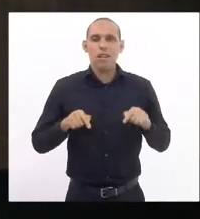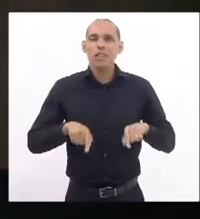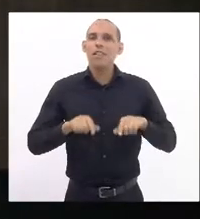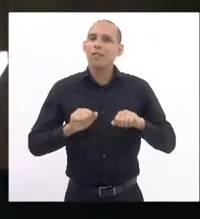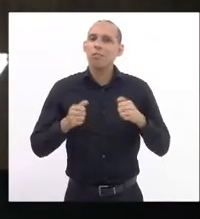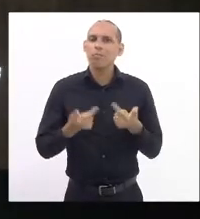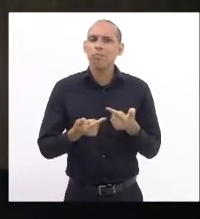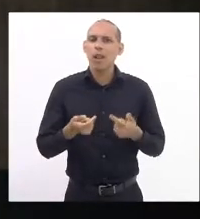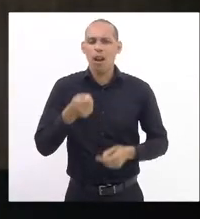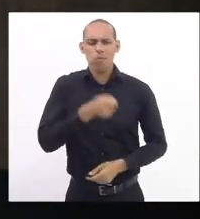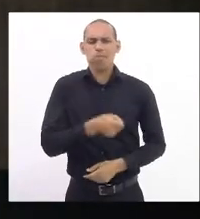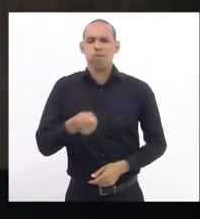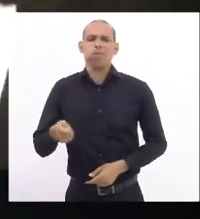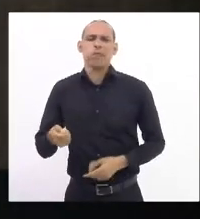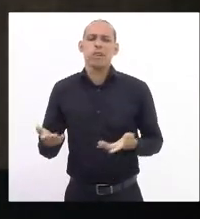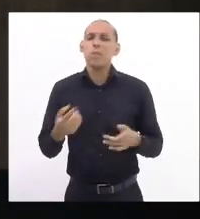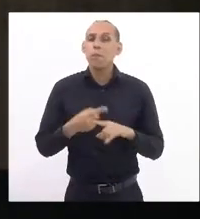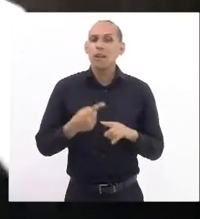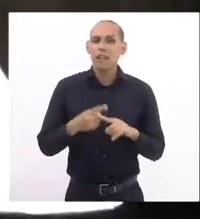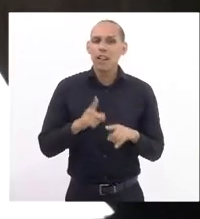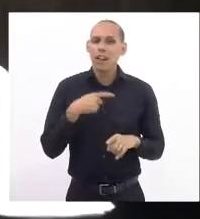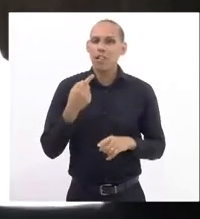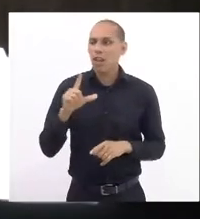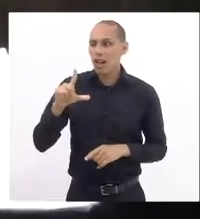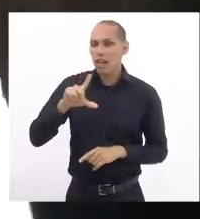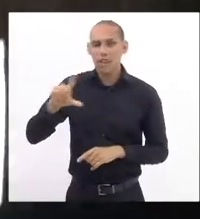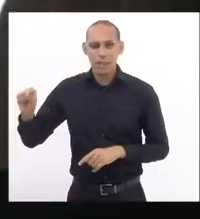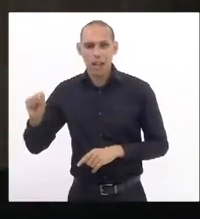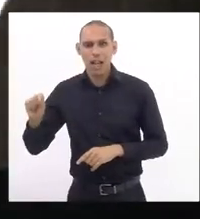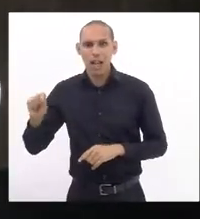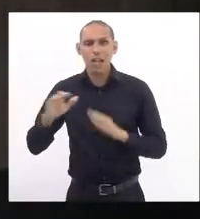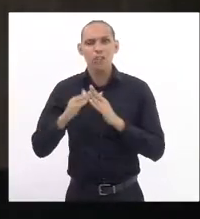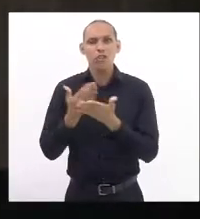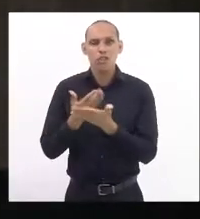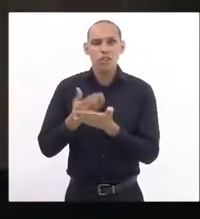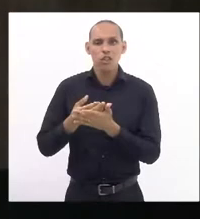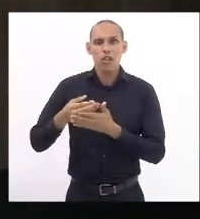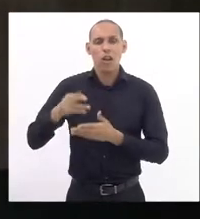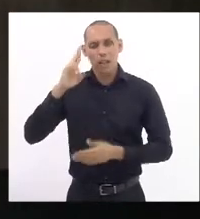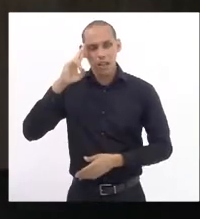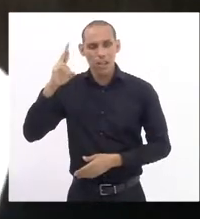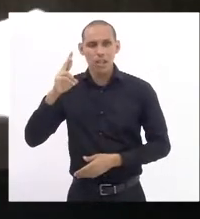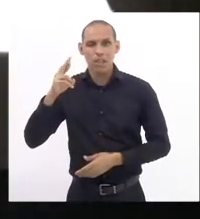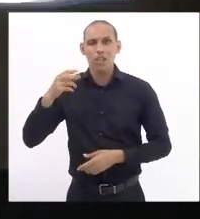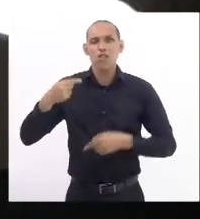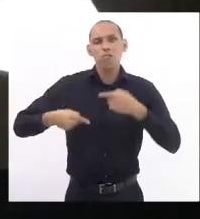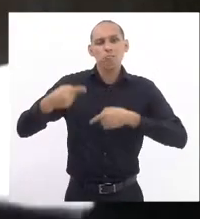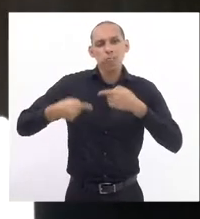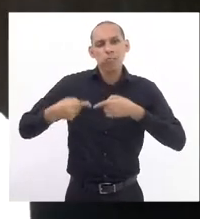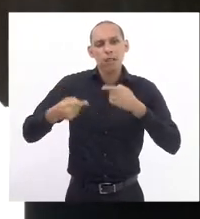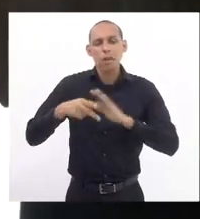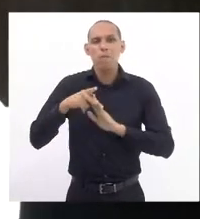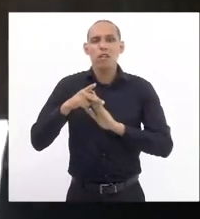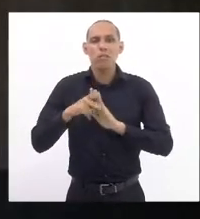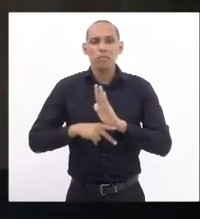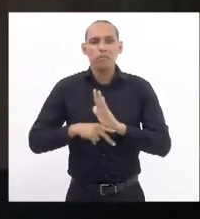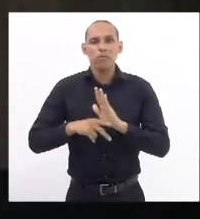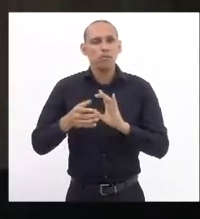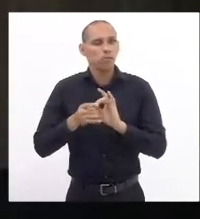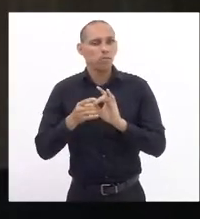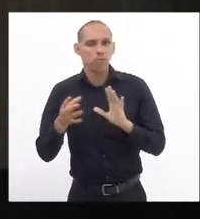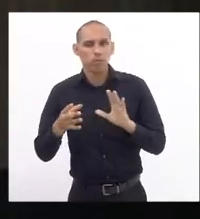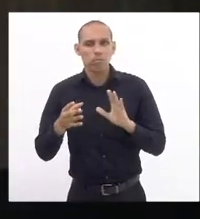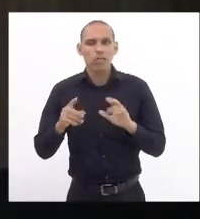forma autoritária, no meu entendimento. Porque nós saímos do Colégio de Líderes. Discutimos um projeto autorizativo em relação à educação, que